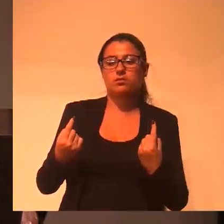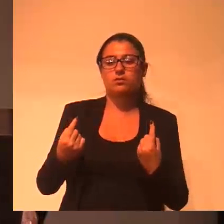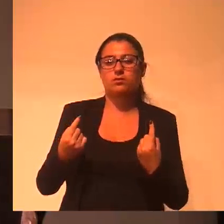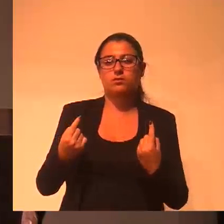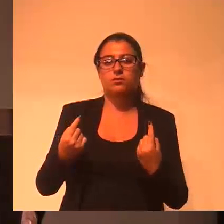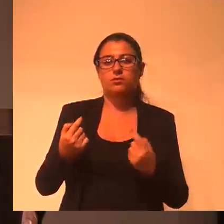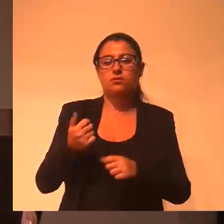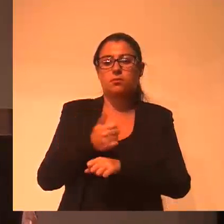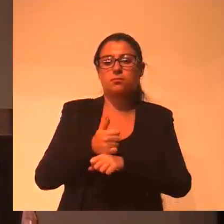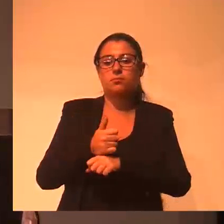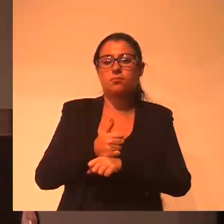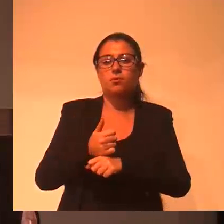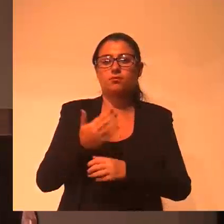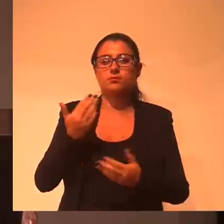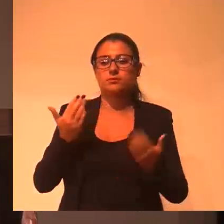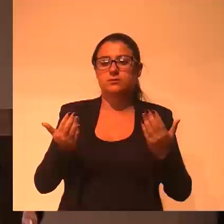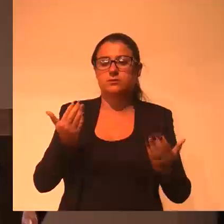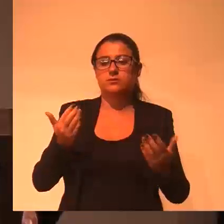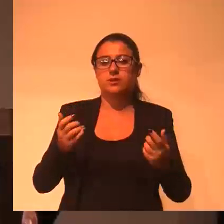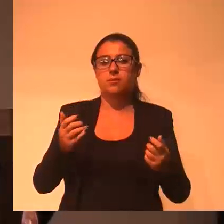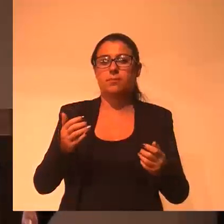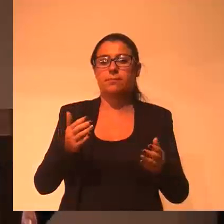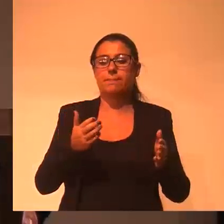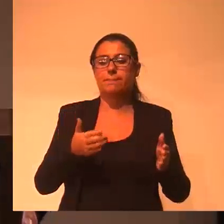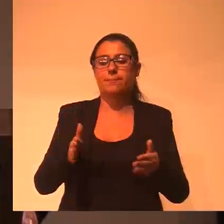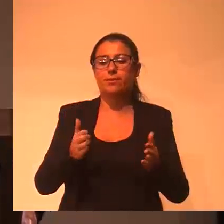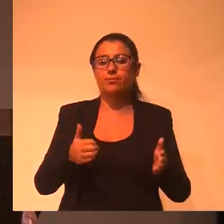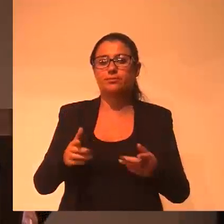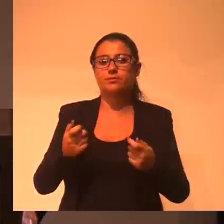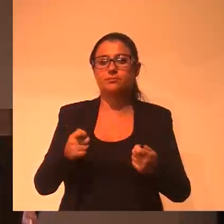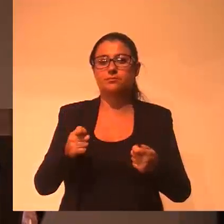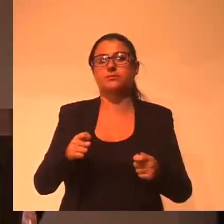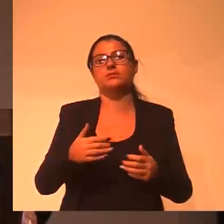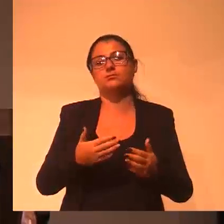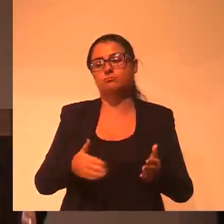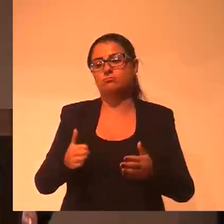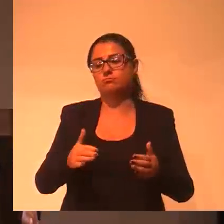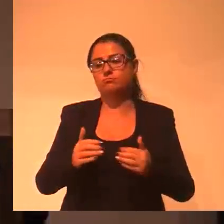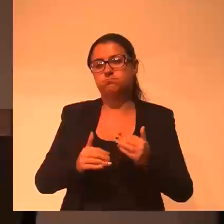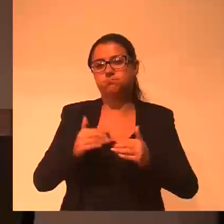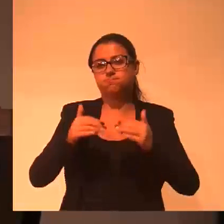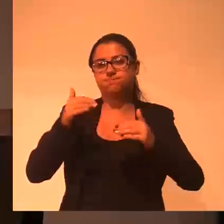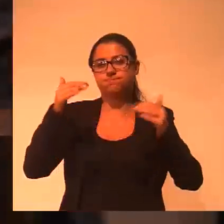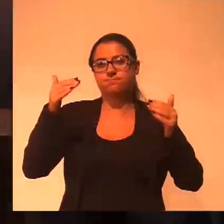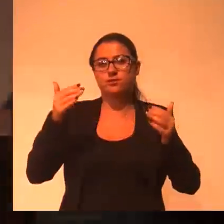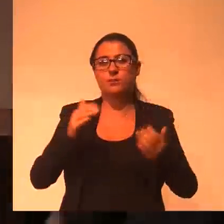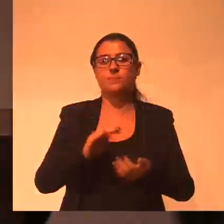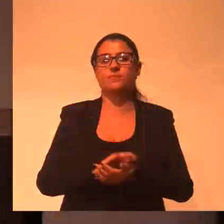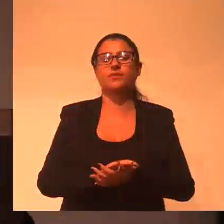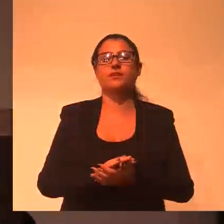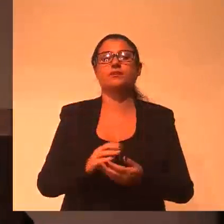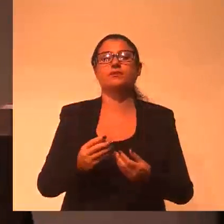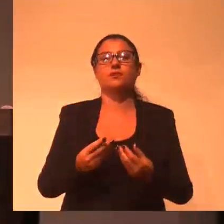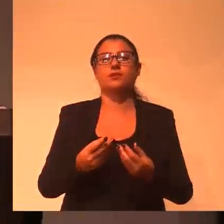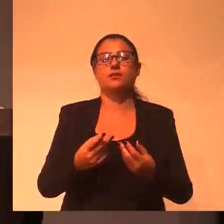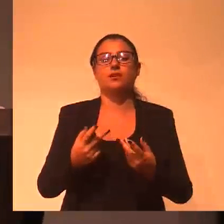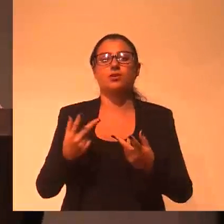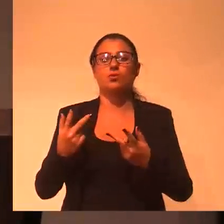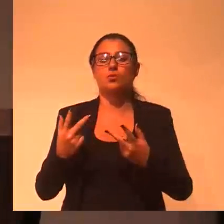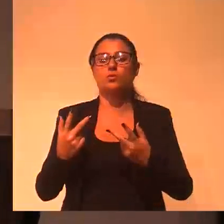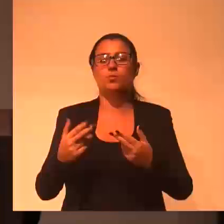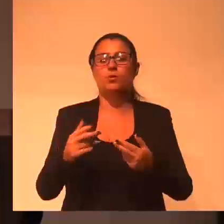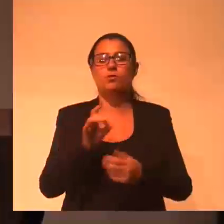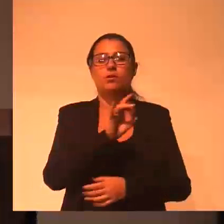Assim como a produção, ela quer produzir. Na lei orçamentária, a gente não pode parar o município. Não é? Assim como cada um de nós